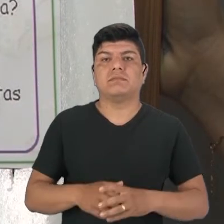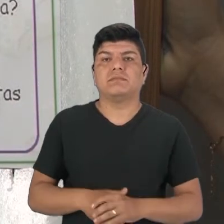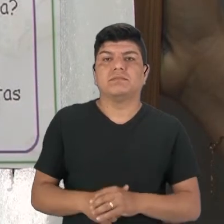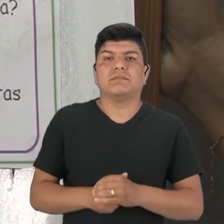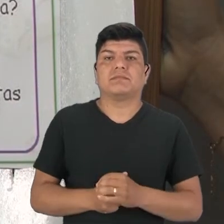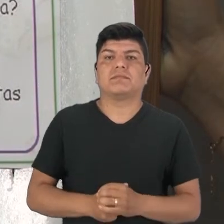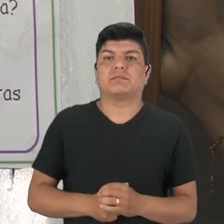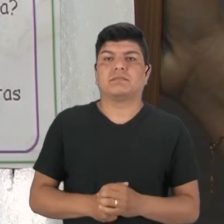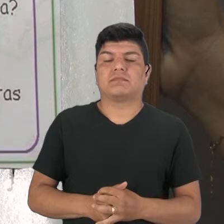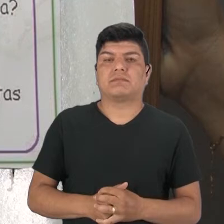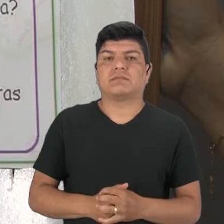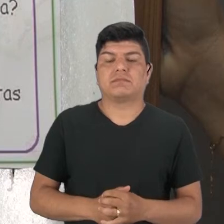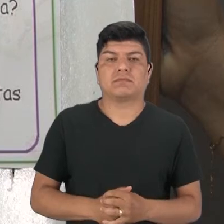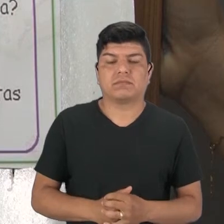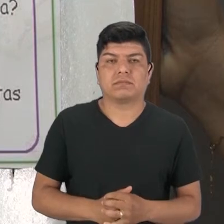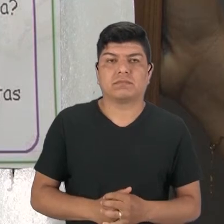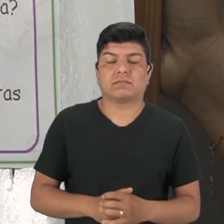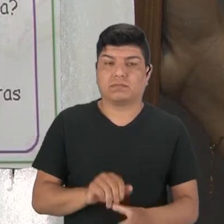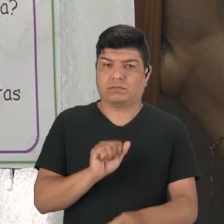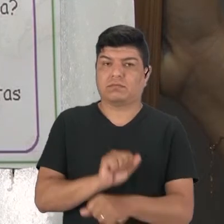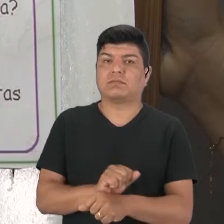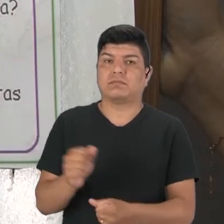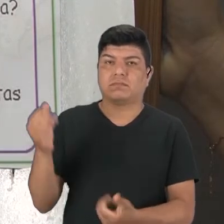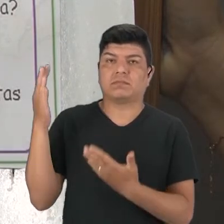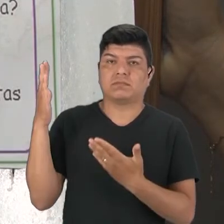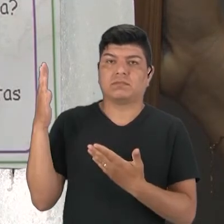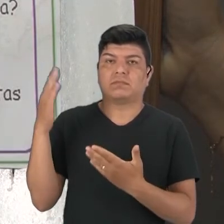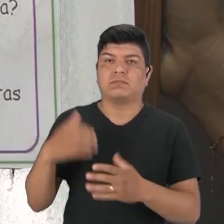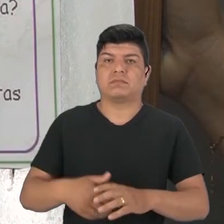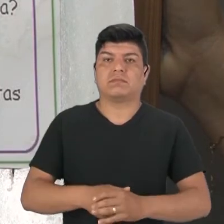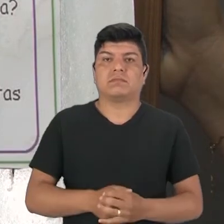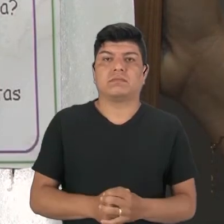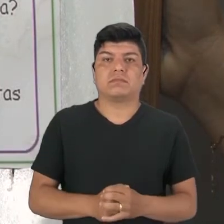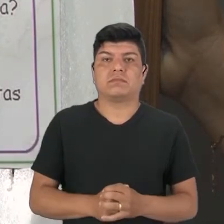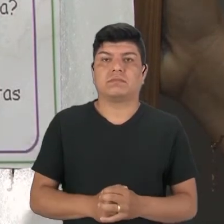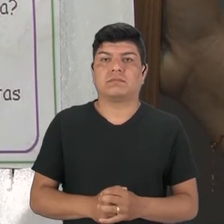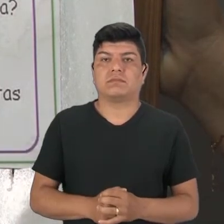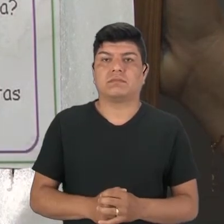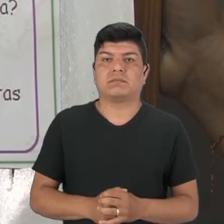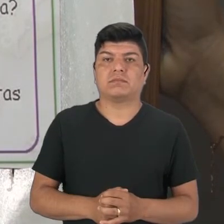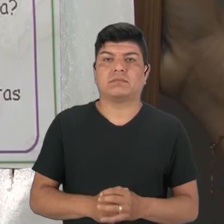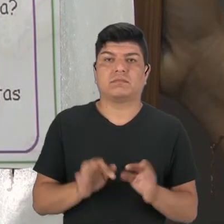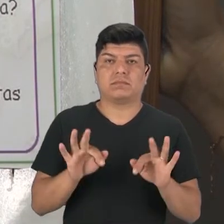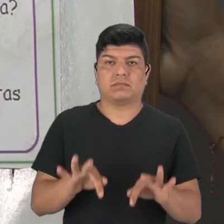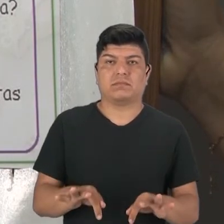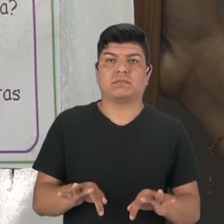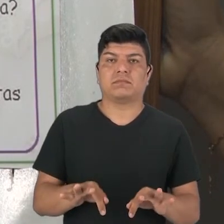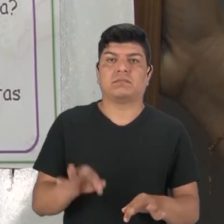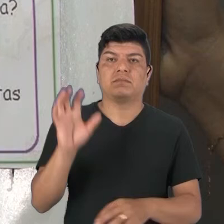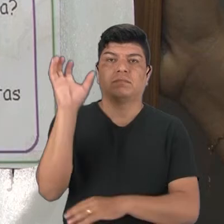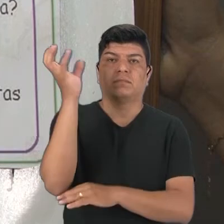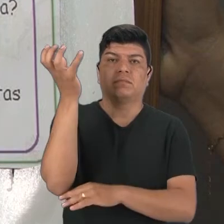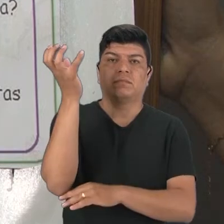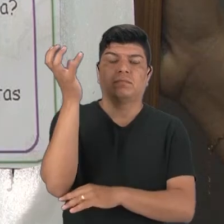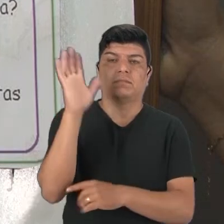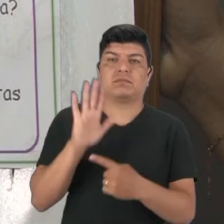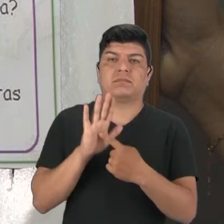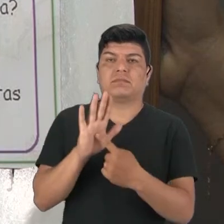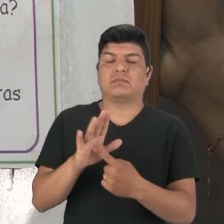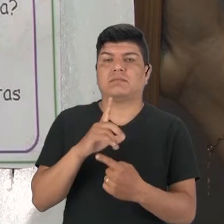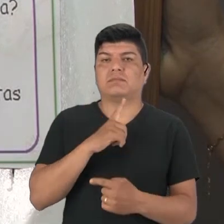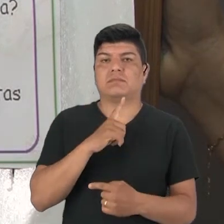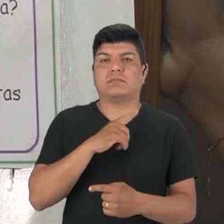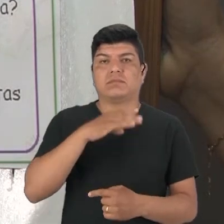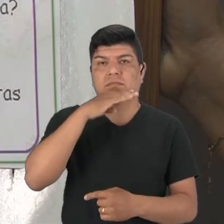representando aqui no 13, né? Ela ficou parada aqui, parou aí. E a última árvore sendo apresentada